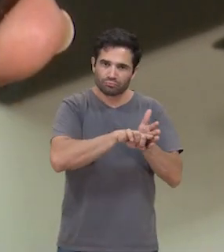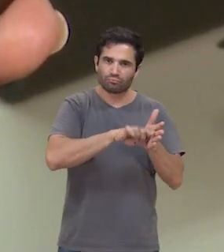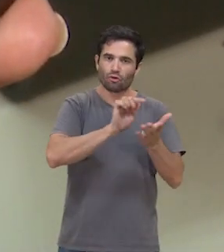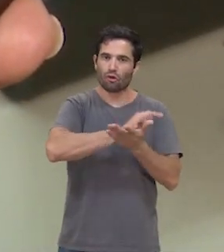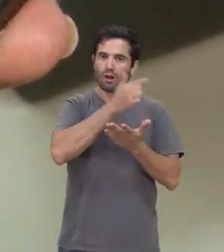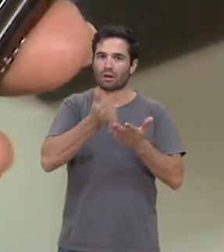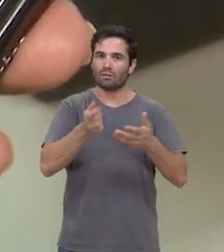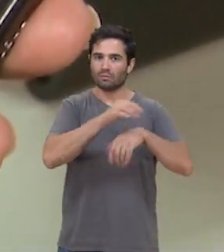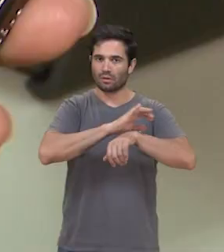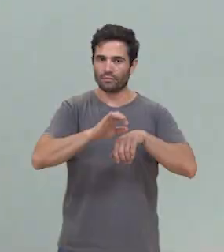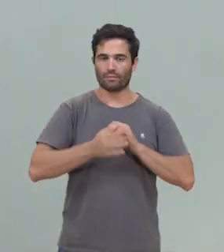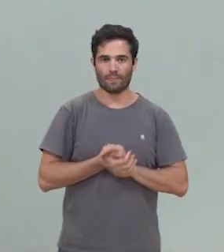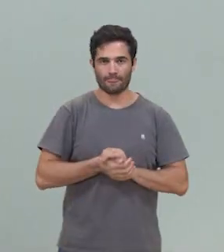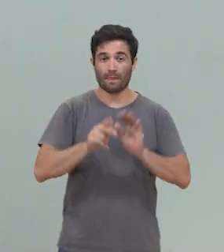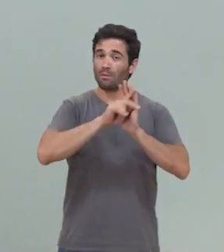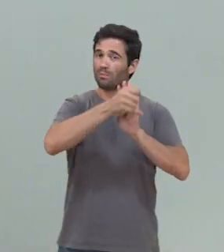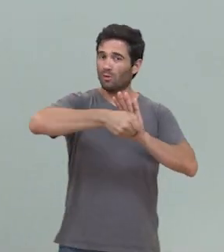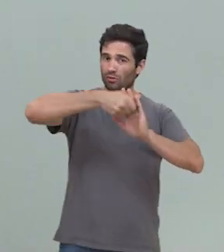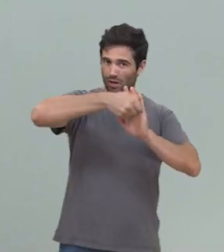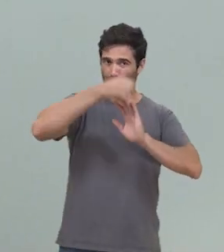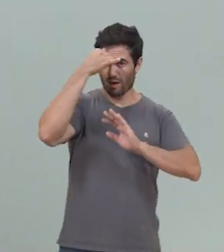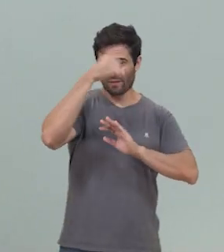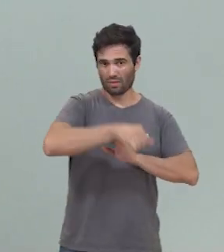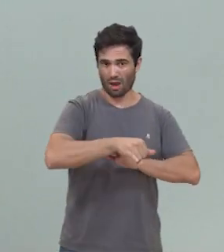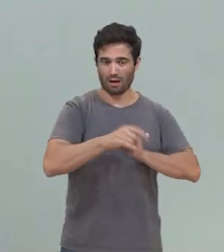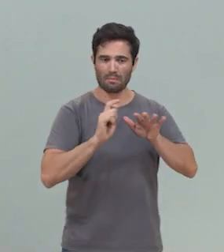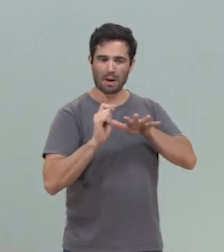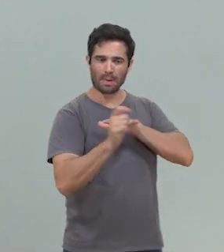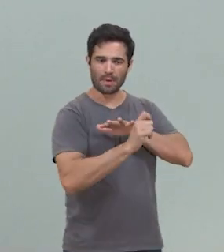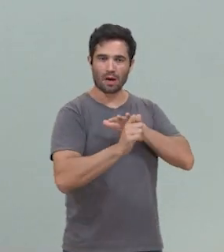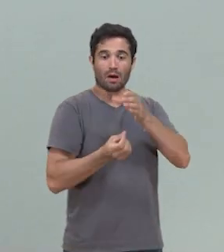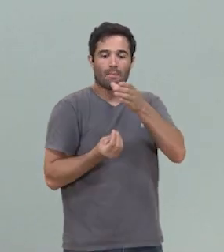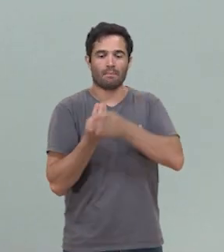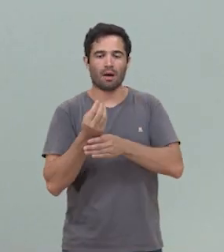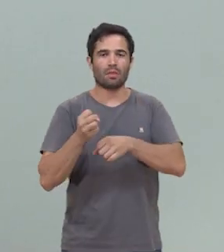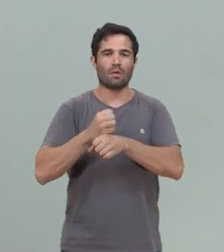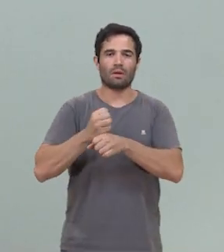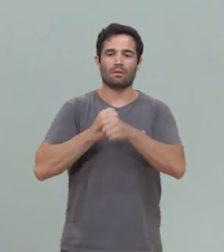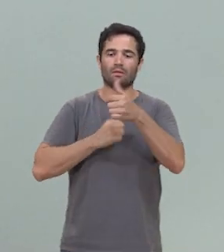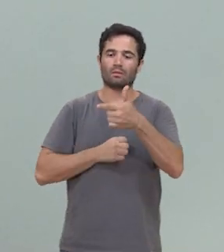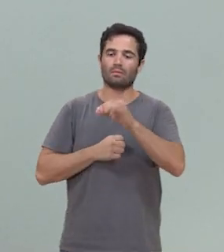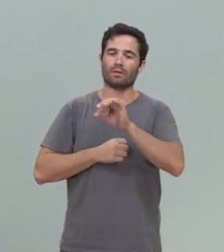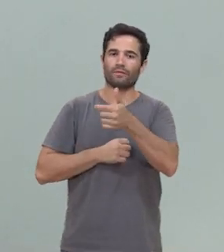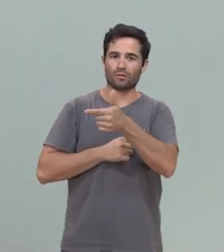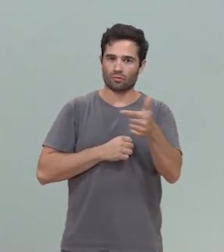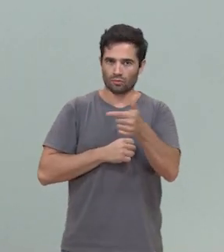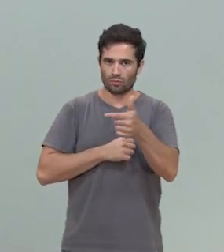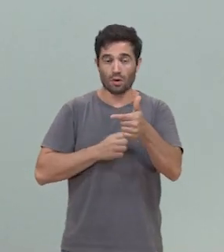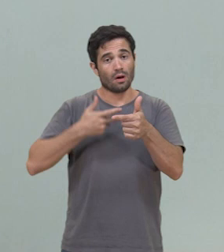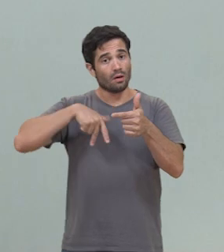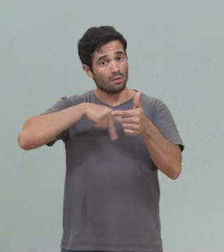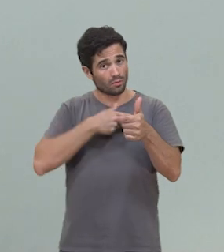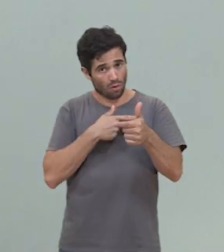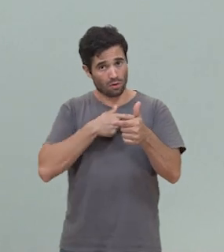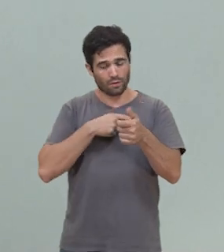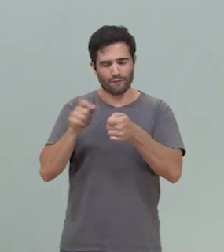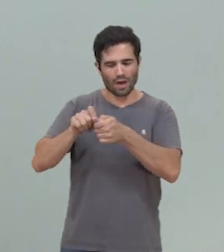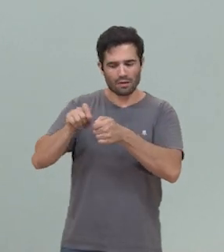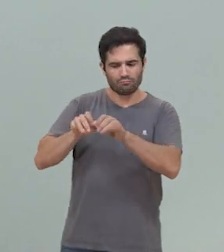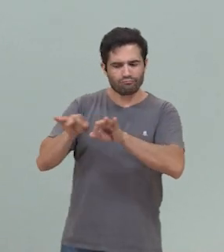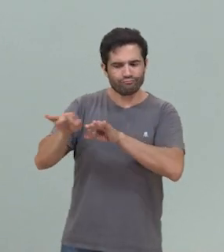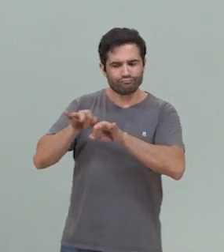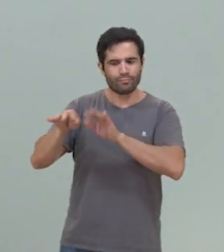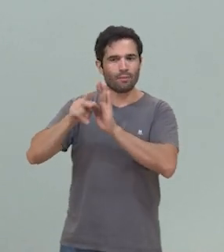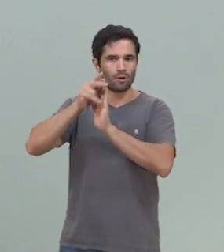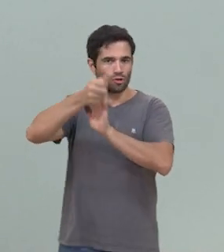jornalismo científico o projeto de combate à desinformação e fake News ele surgiu em 2022 a gente produziu esse